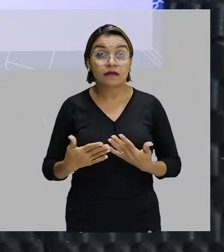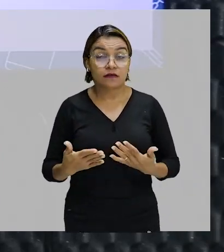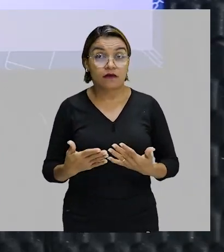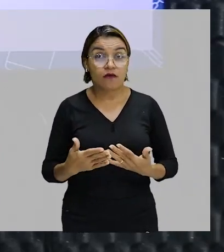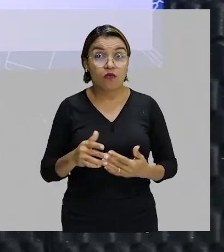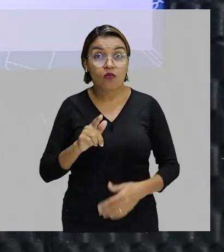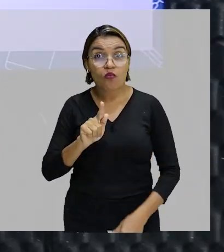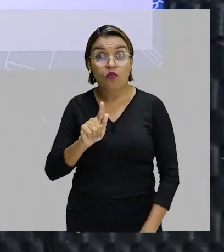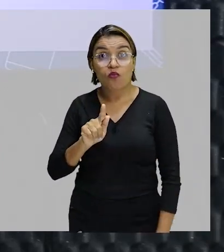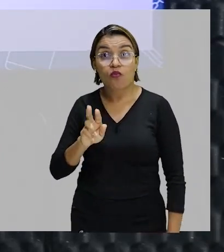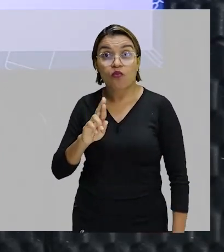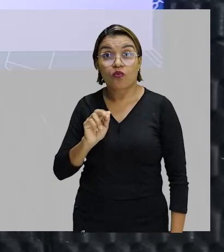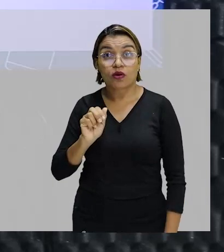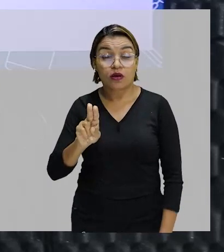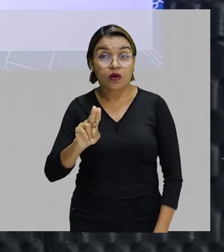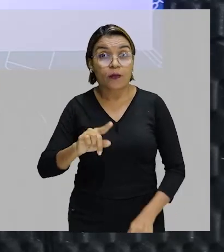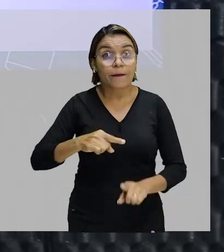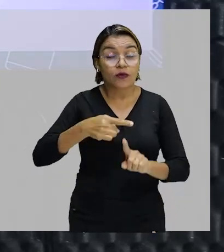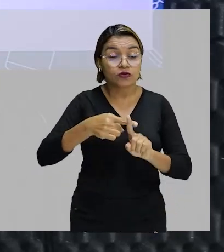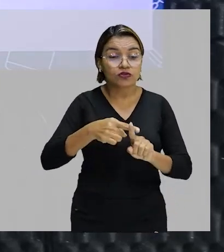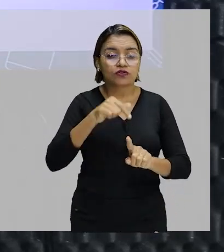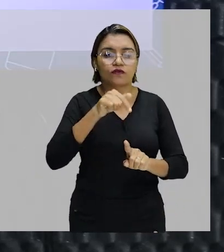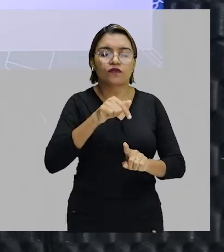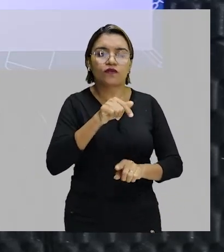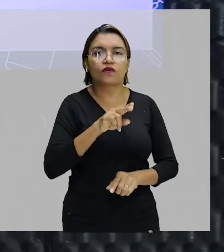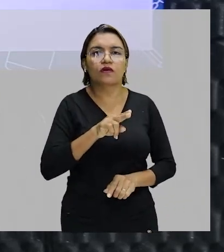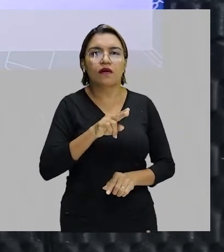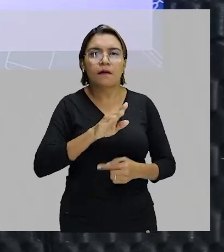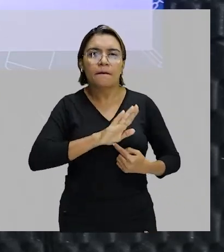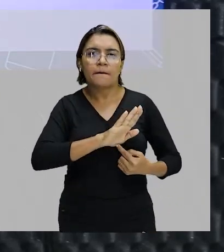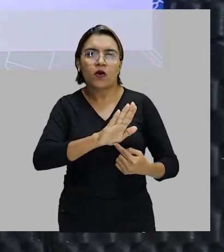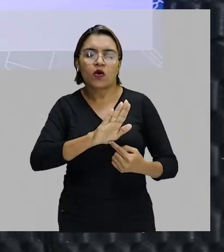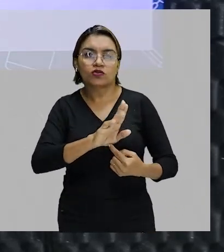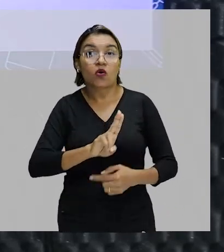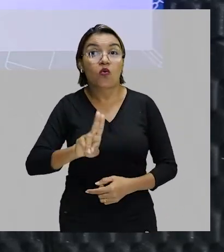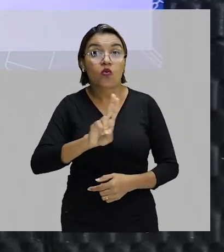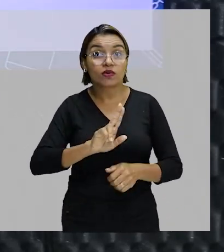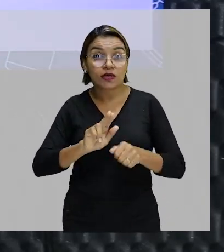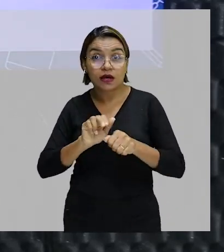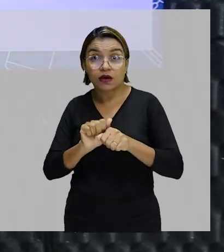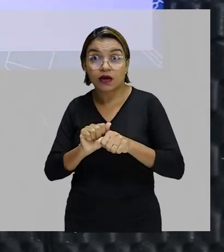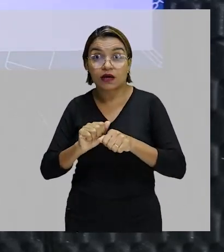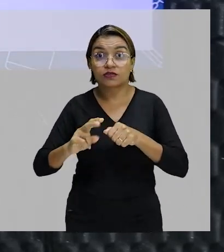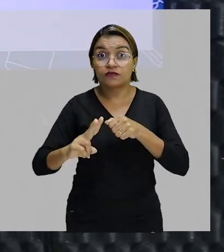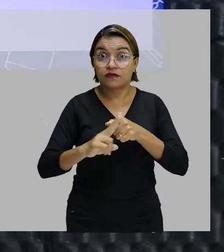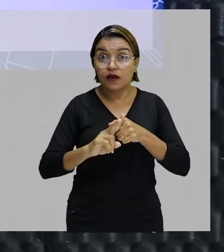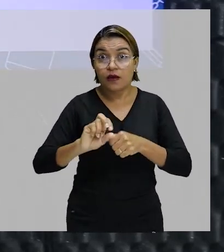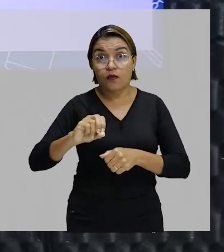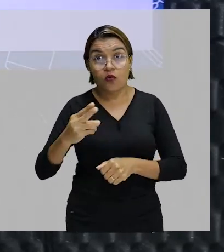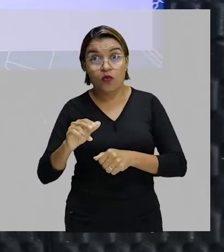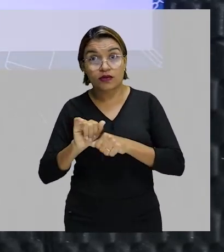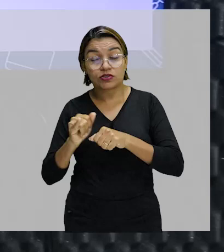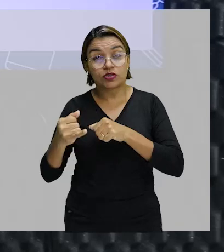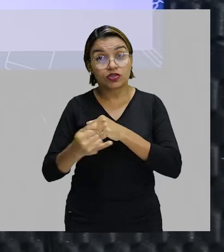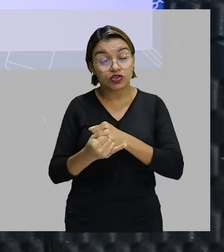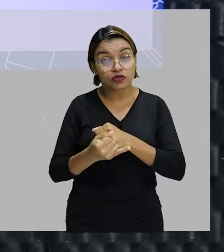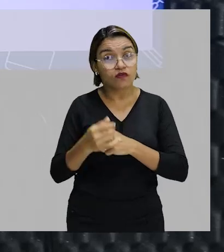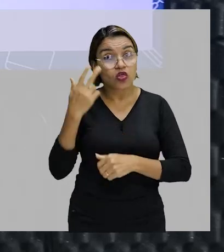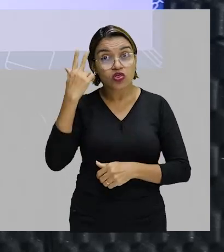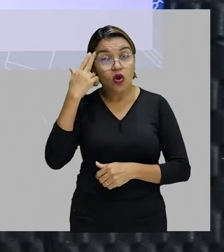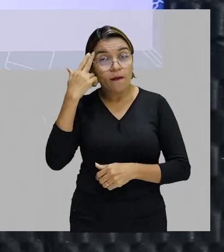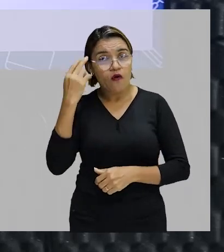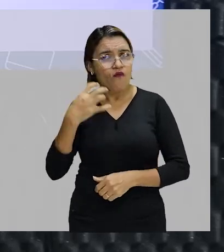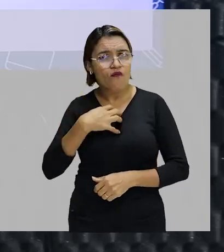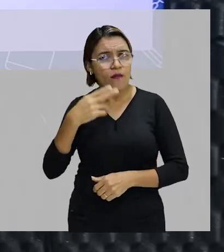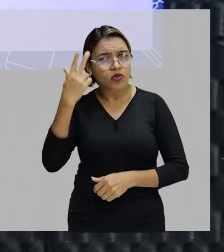grau positivo, ele se refere ao uso do advérbio ou do adjetivo na sua forma normal. O que quer dizer